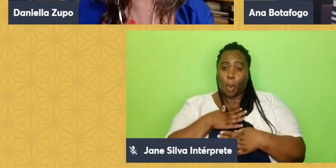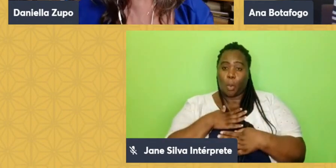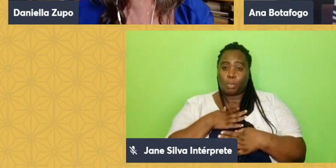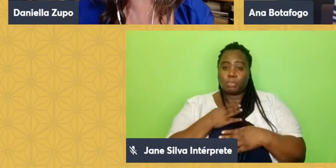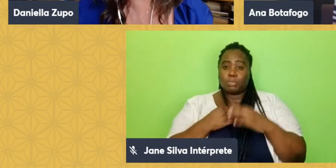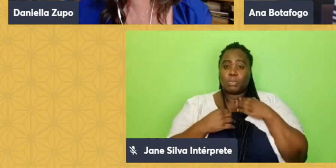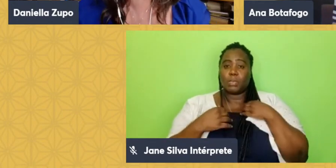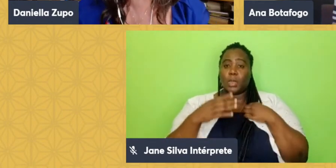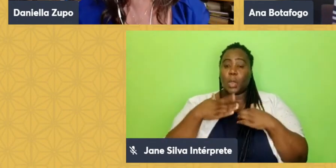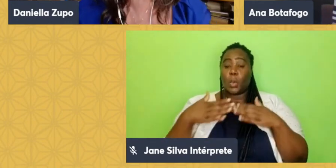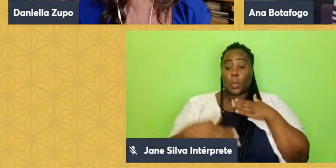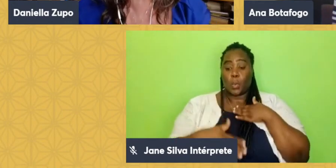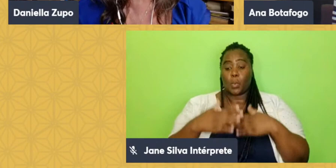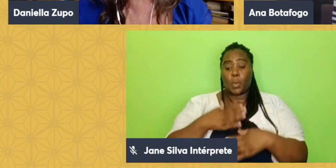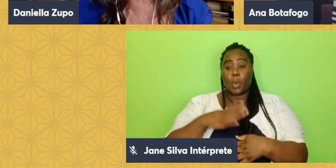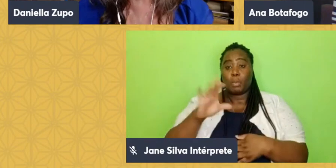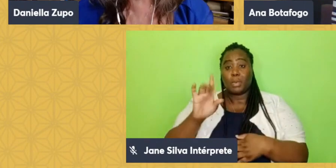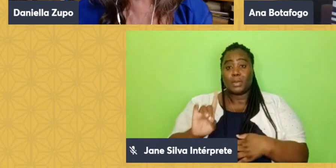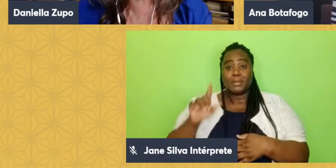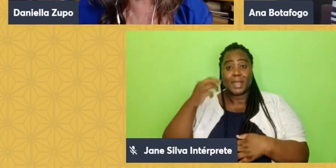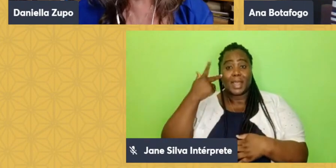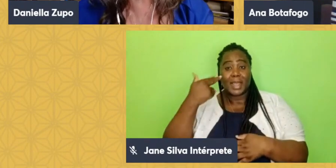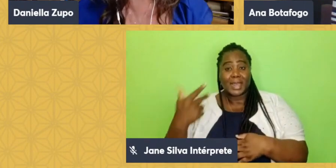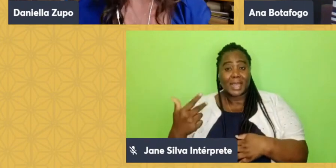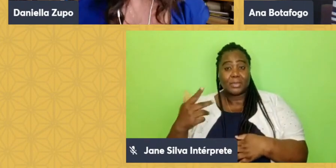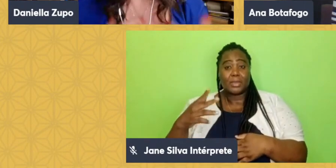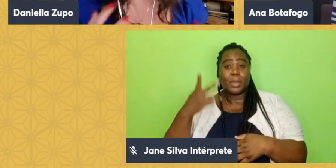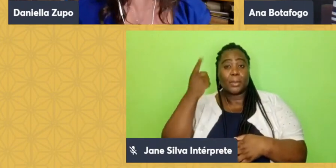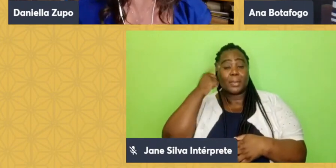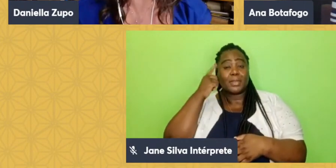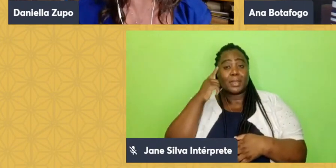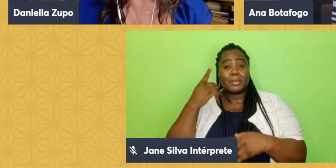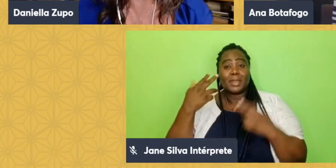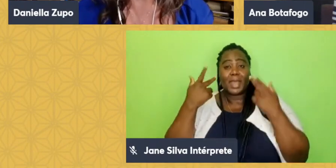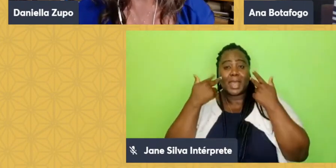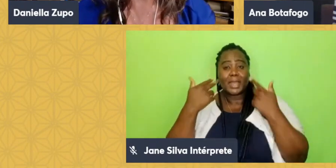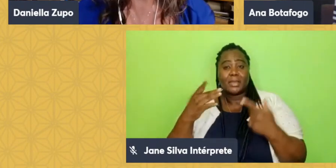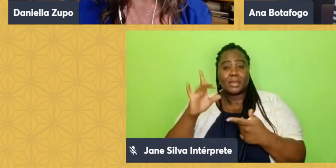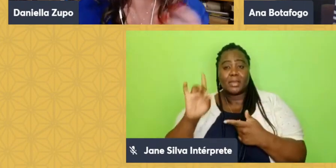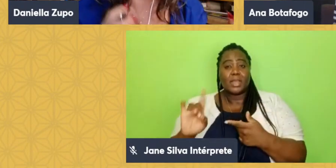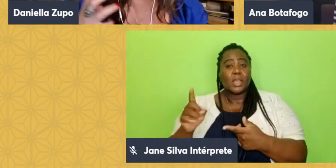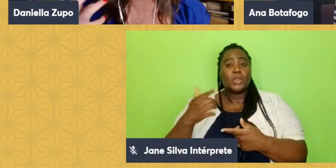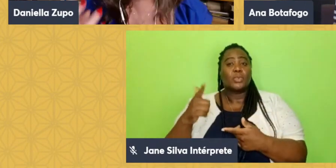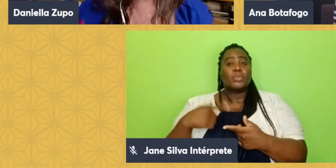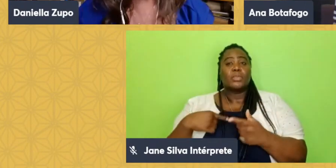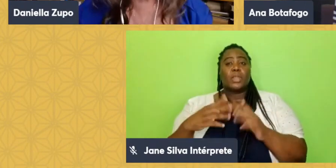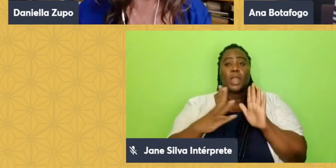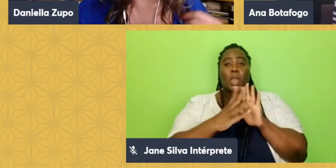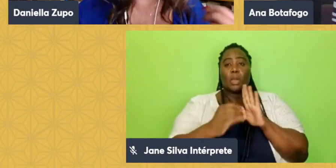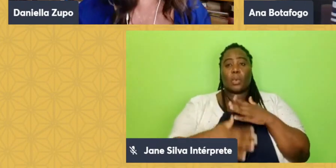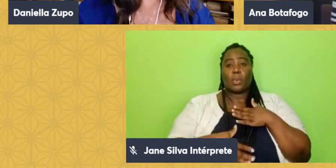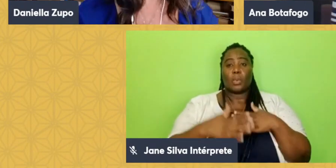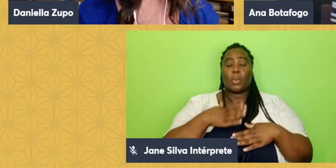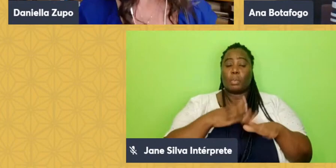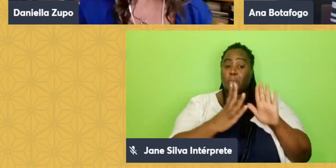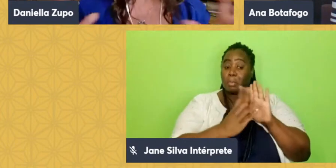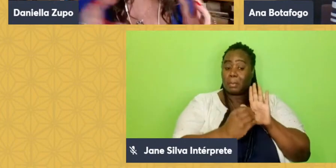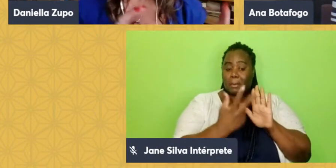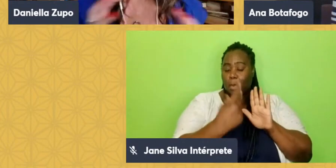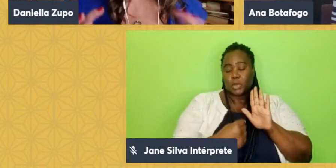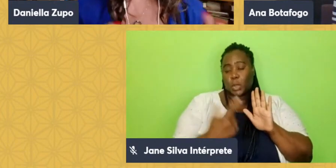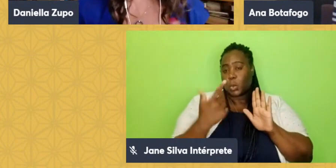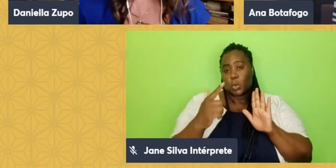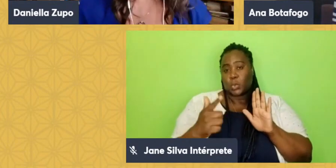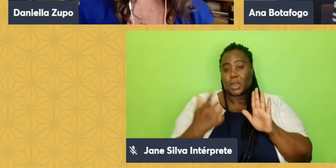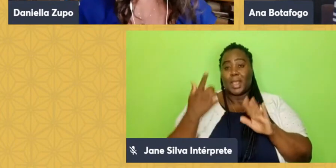relação com o deficiente assim corpo natural pensamos na naturalidade dos corpos e ele diz não existe um corpo padrão e pensando nas crianças nessa